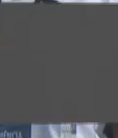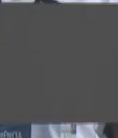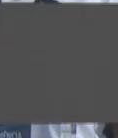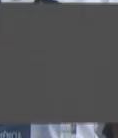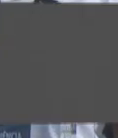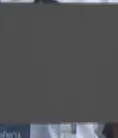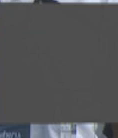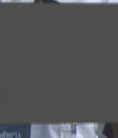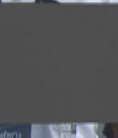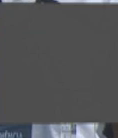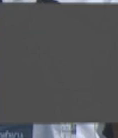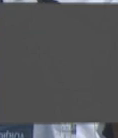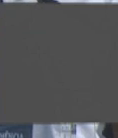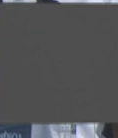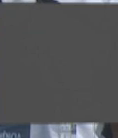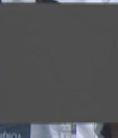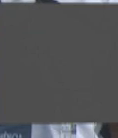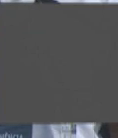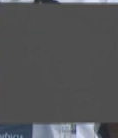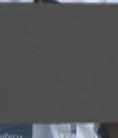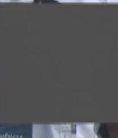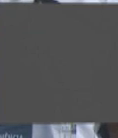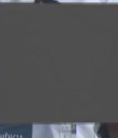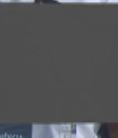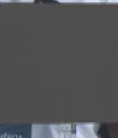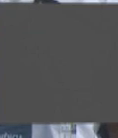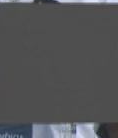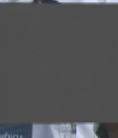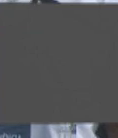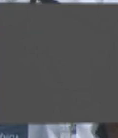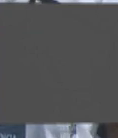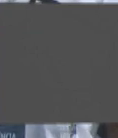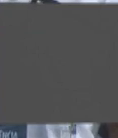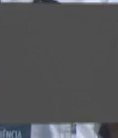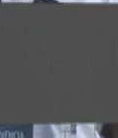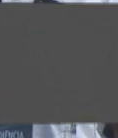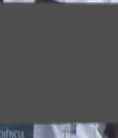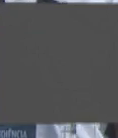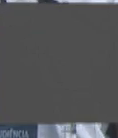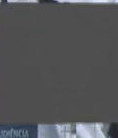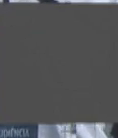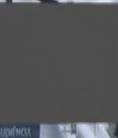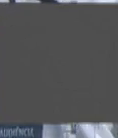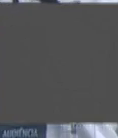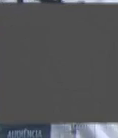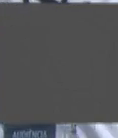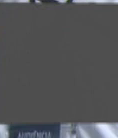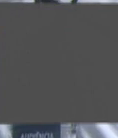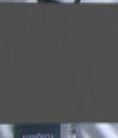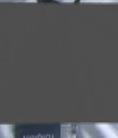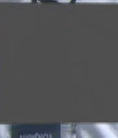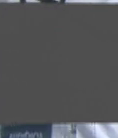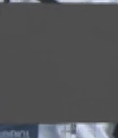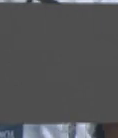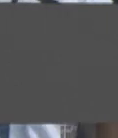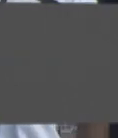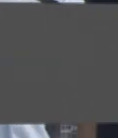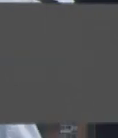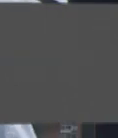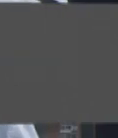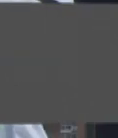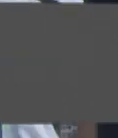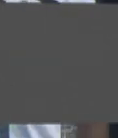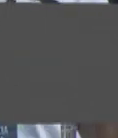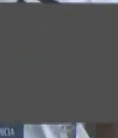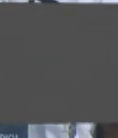público-privada é o tipo de vínculo de trabalhos precarizados e terceirizados a situação desfavorece a qualidade do